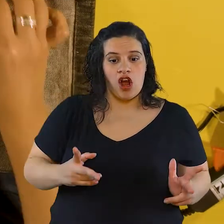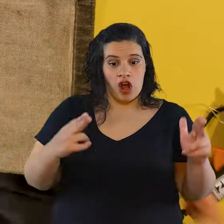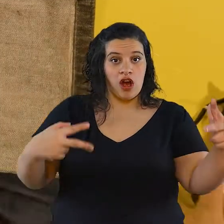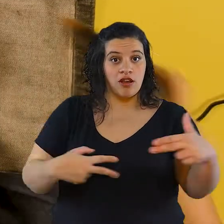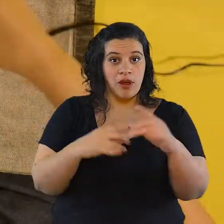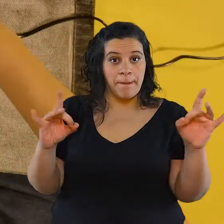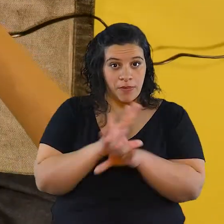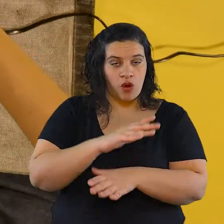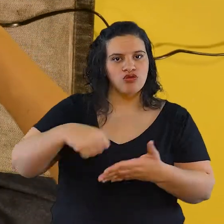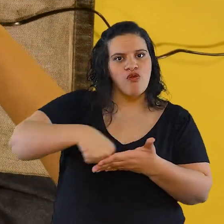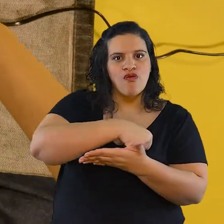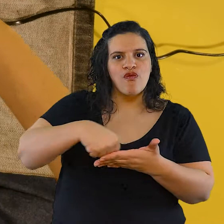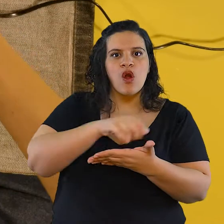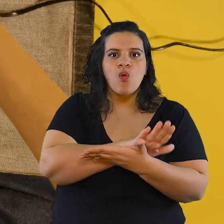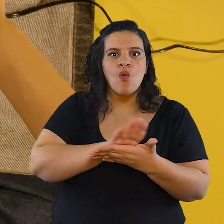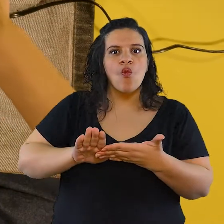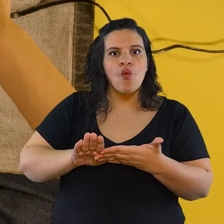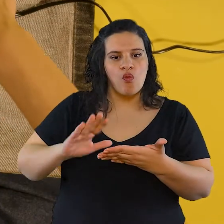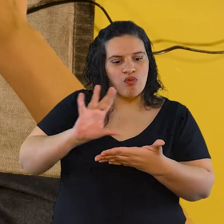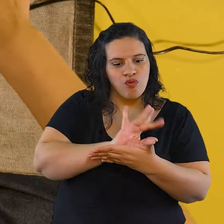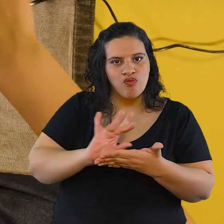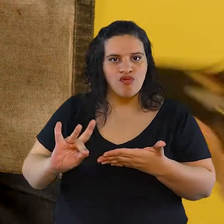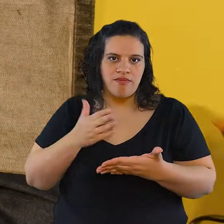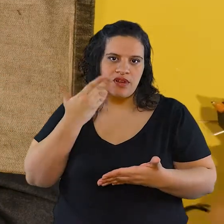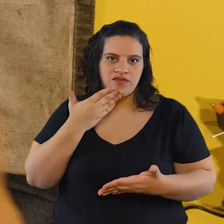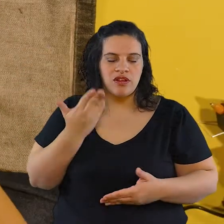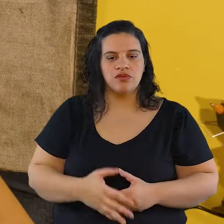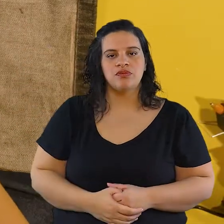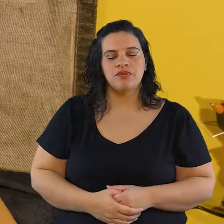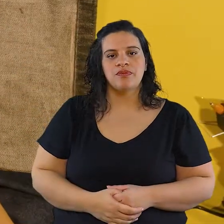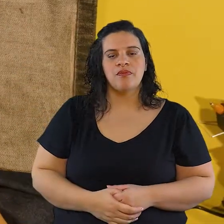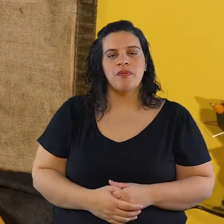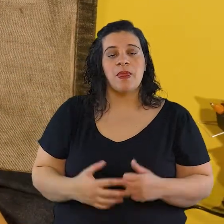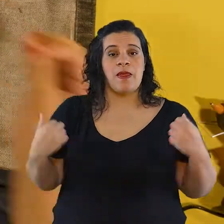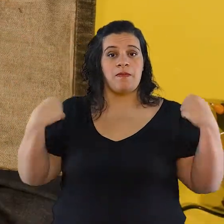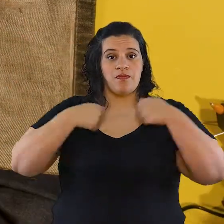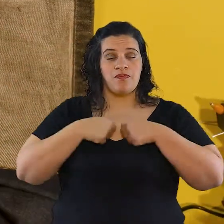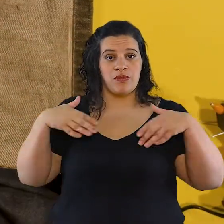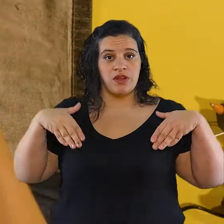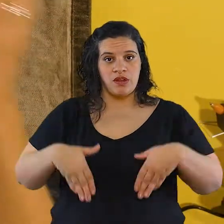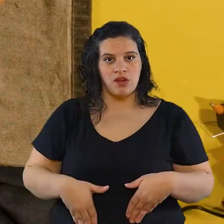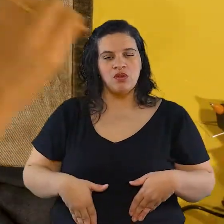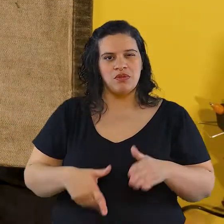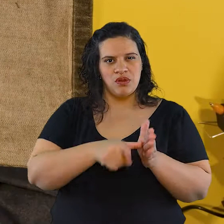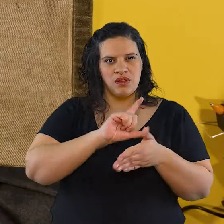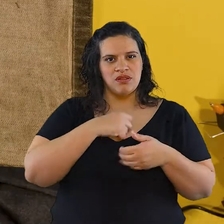perna, passar com o ferro, aí vai ser bem legal, porque ela vai ficar certinho. A ideia aqui do